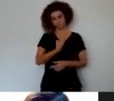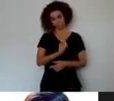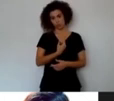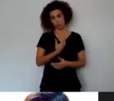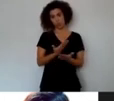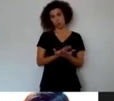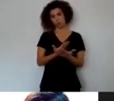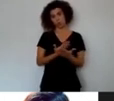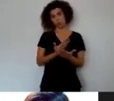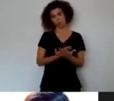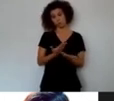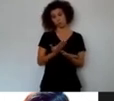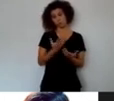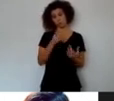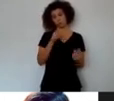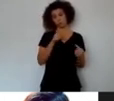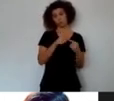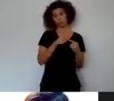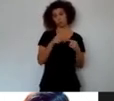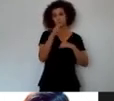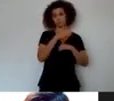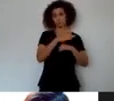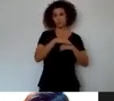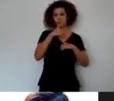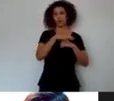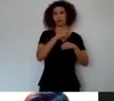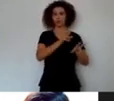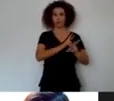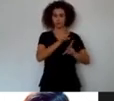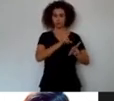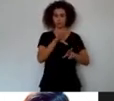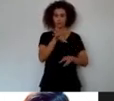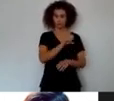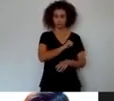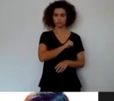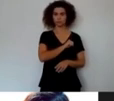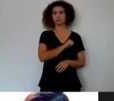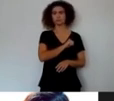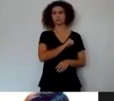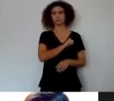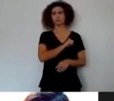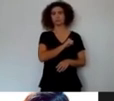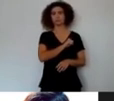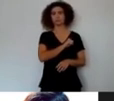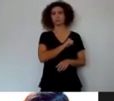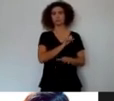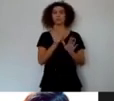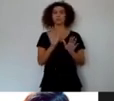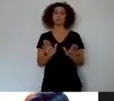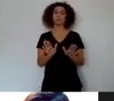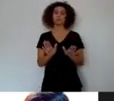no campo afetivo, né? Sobre as relações da mulher negra. Mas eu acho que